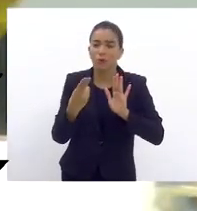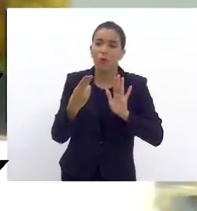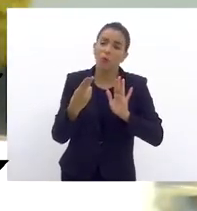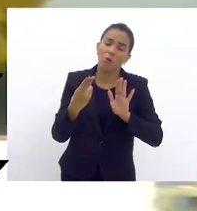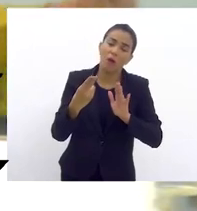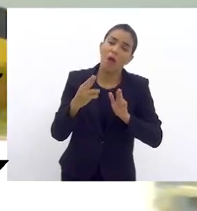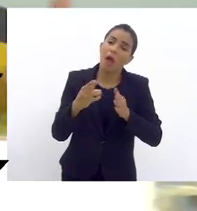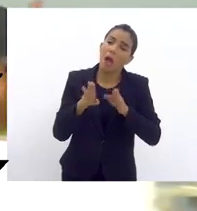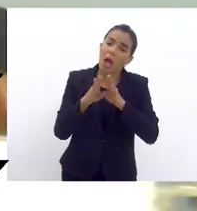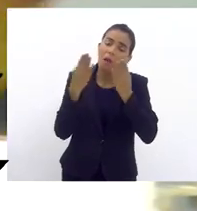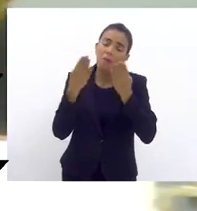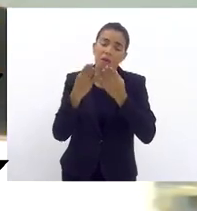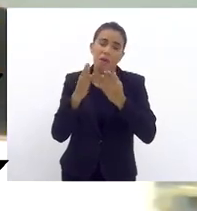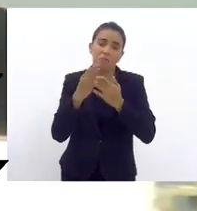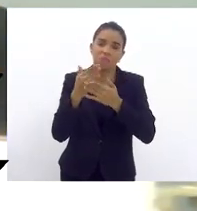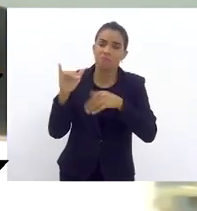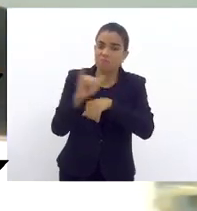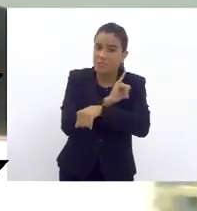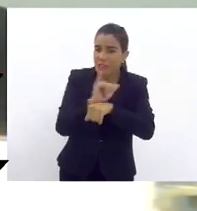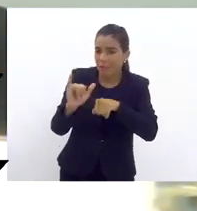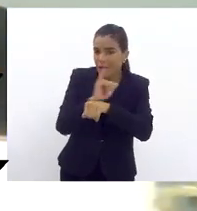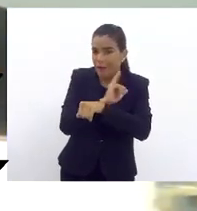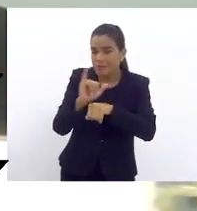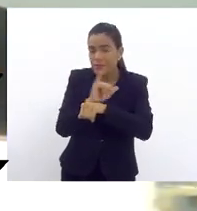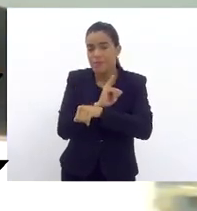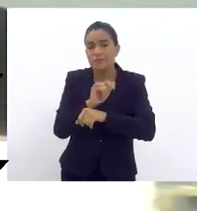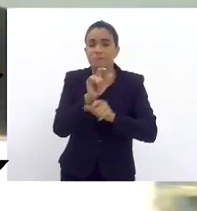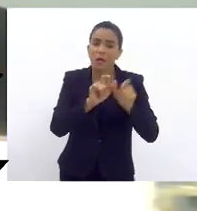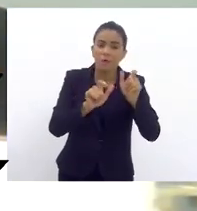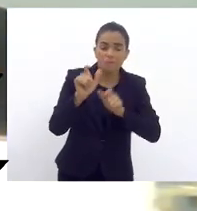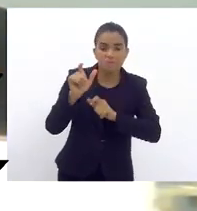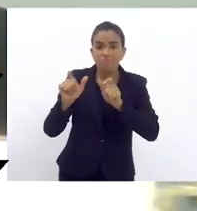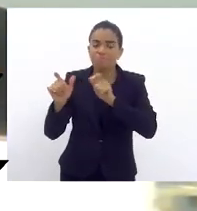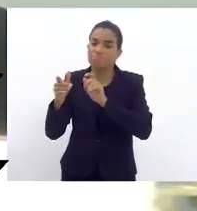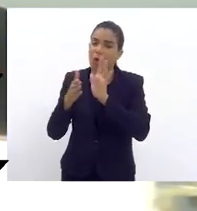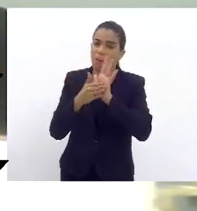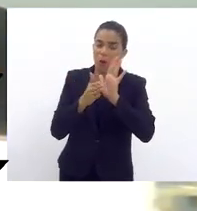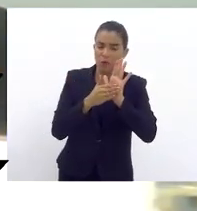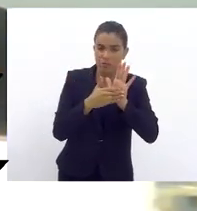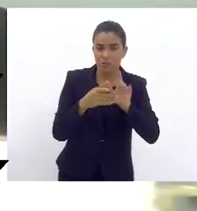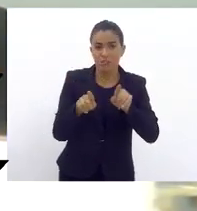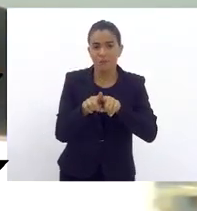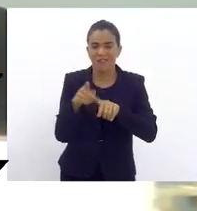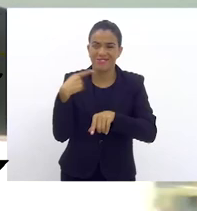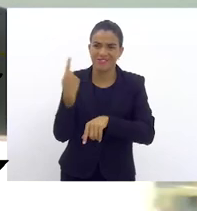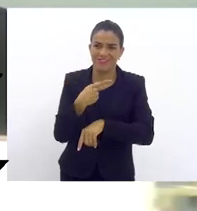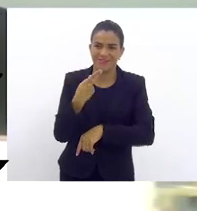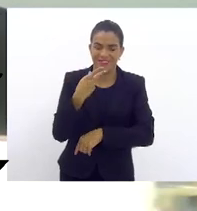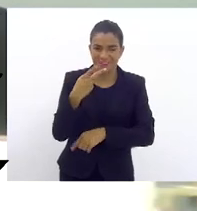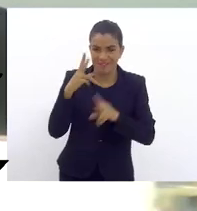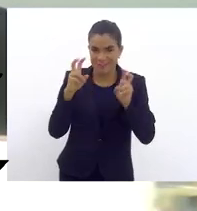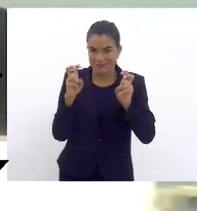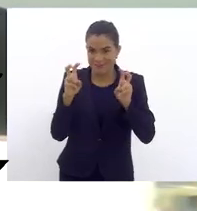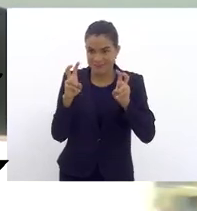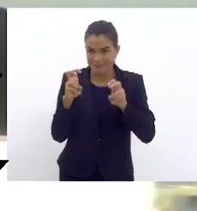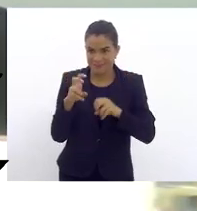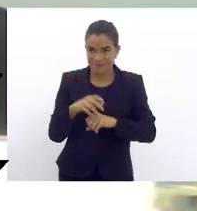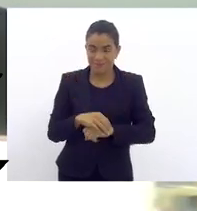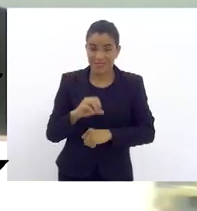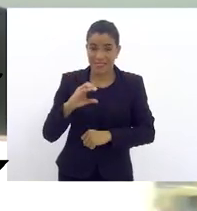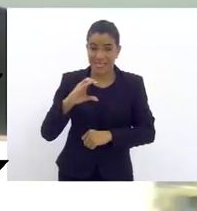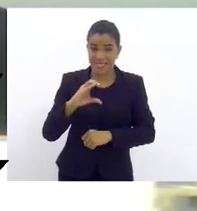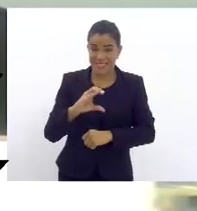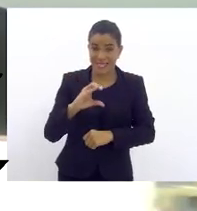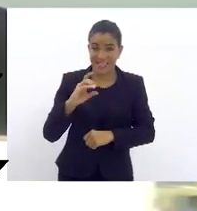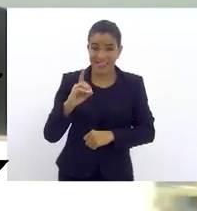abrir outros canais para que outras propostas também venham né E quando a gente fala na CDH